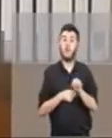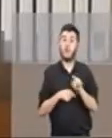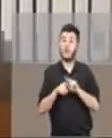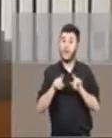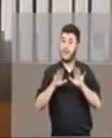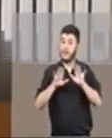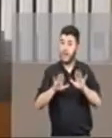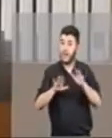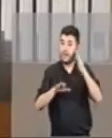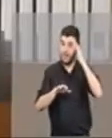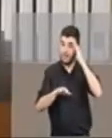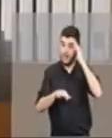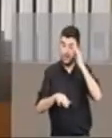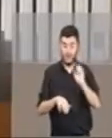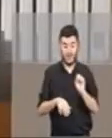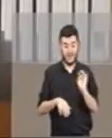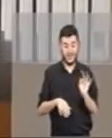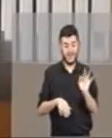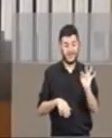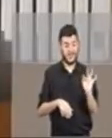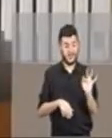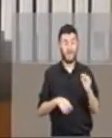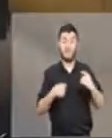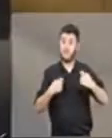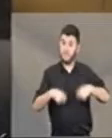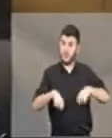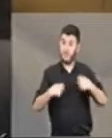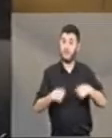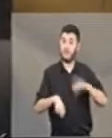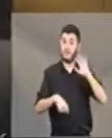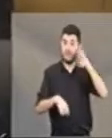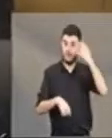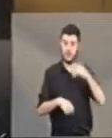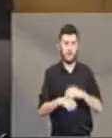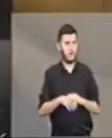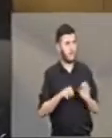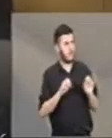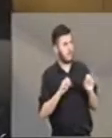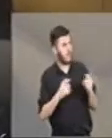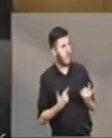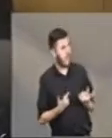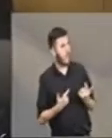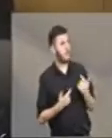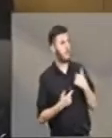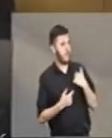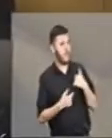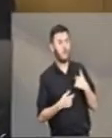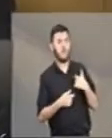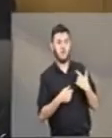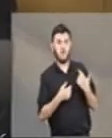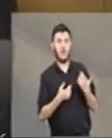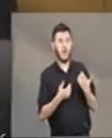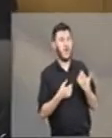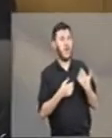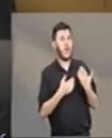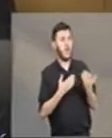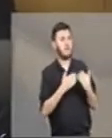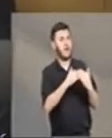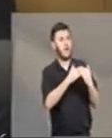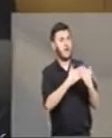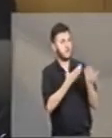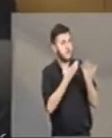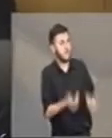Tribunal Federal. Não há dúvida. Por isso que eu acolhi a reclamação. Sim. Exato. Eu acho que não há dúvida quanto a isso daí, mas de qualquer maneira, uma